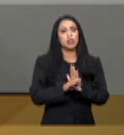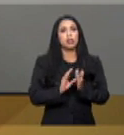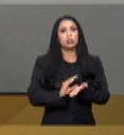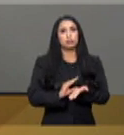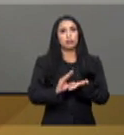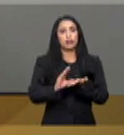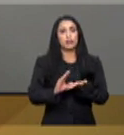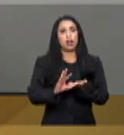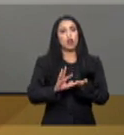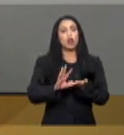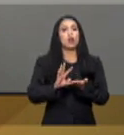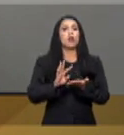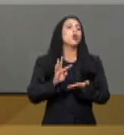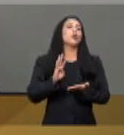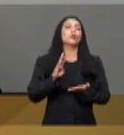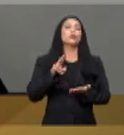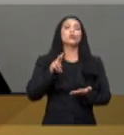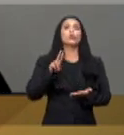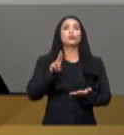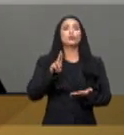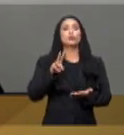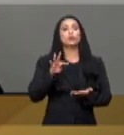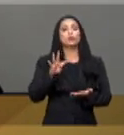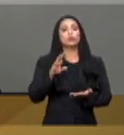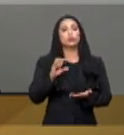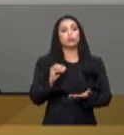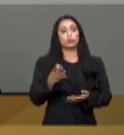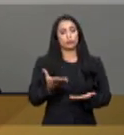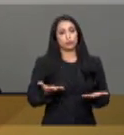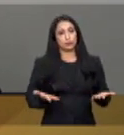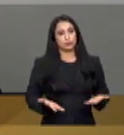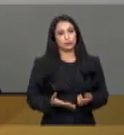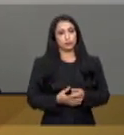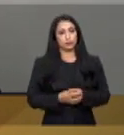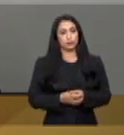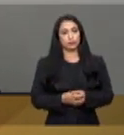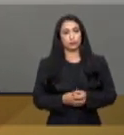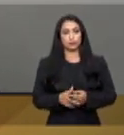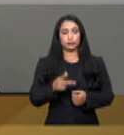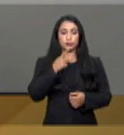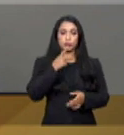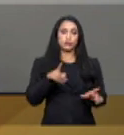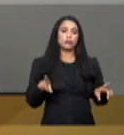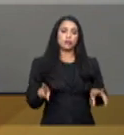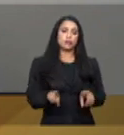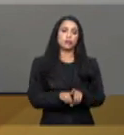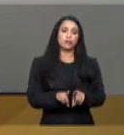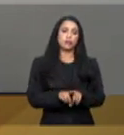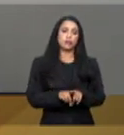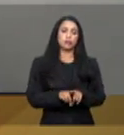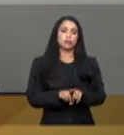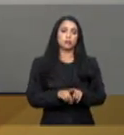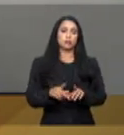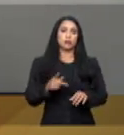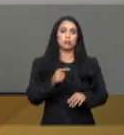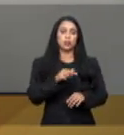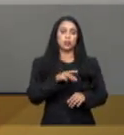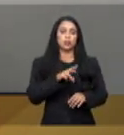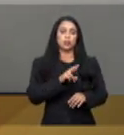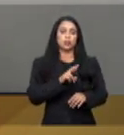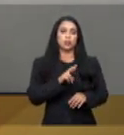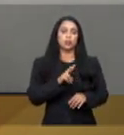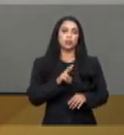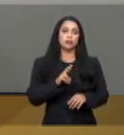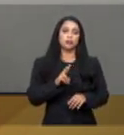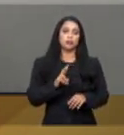e discorre, então, sobre o ponto de vista da embargante. Afirma ainda a Procuradoria da Fazenda Nacional,